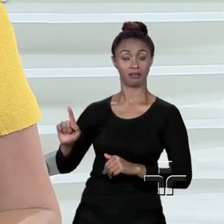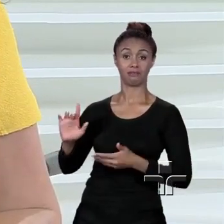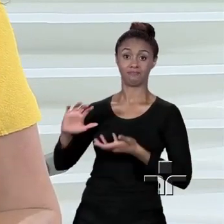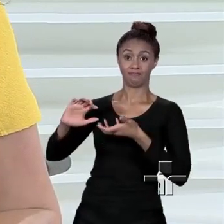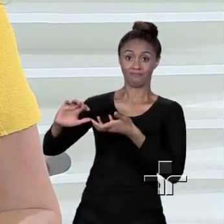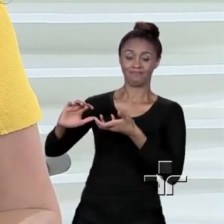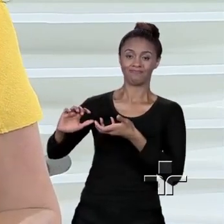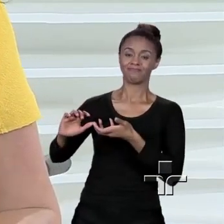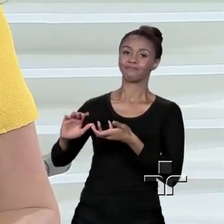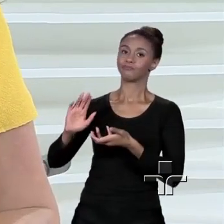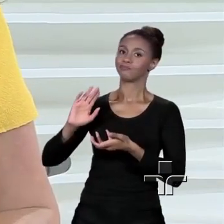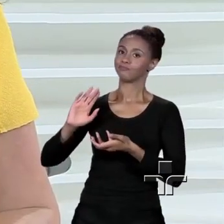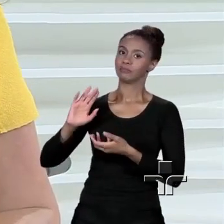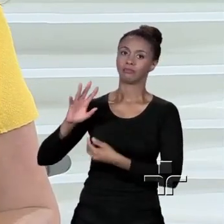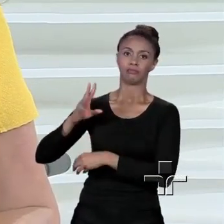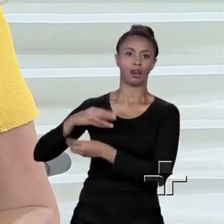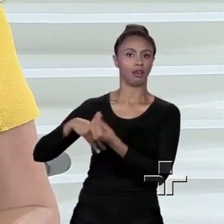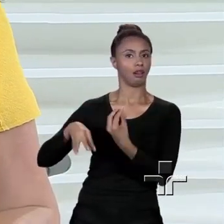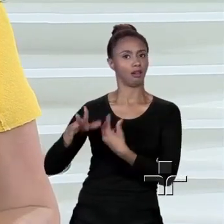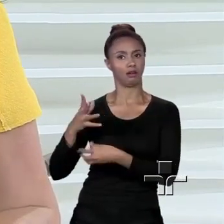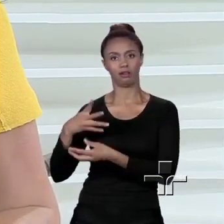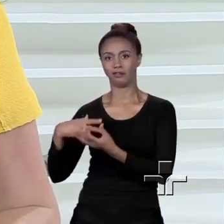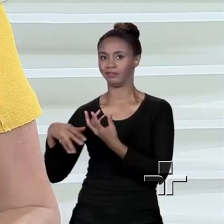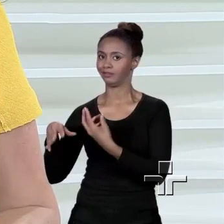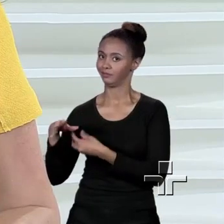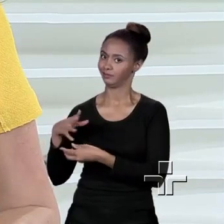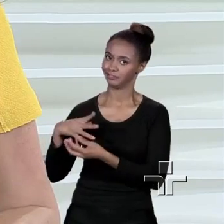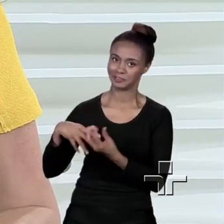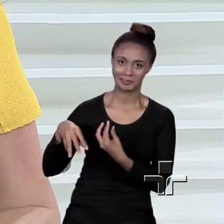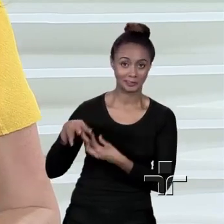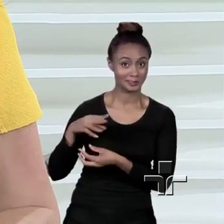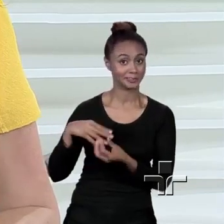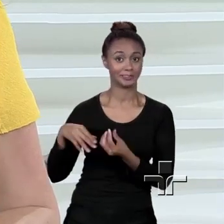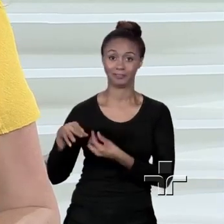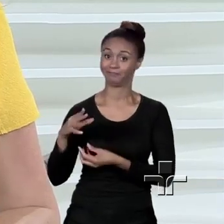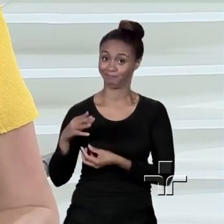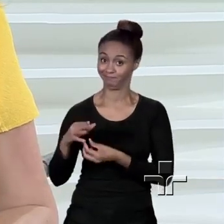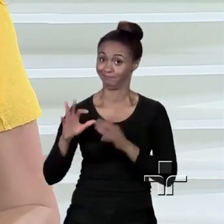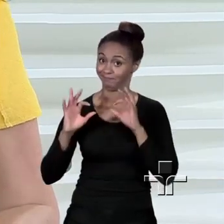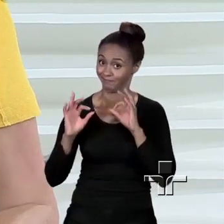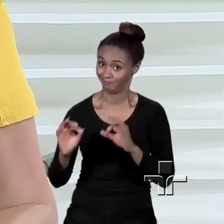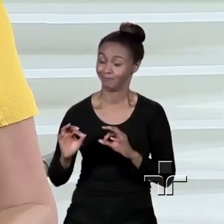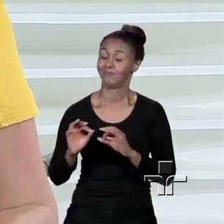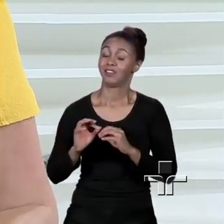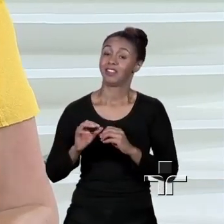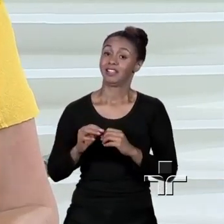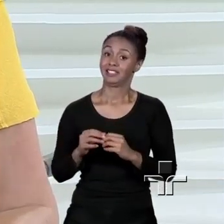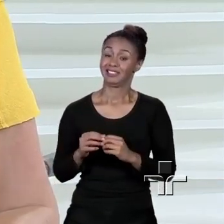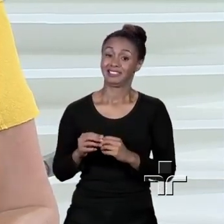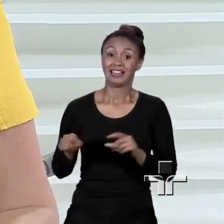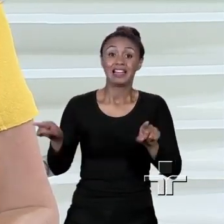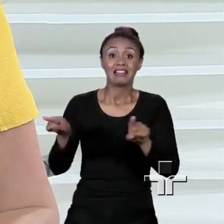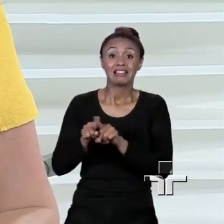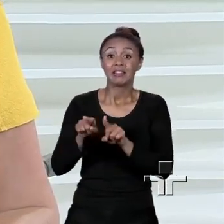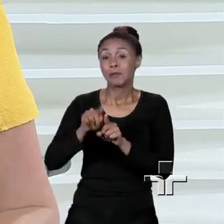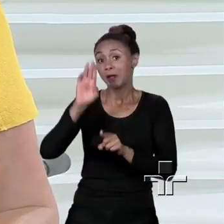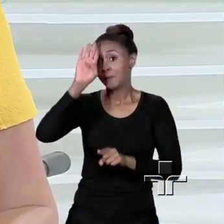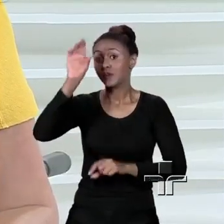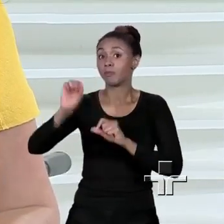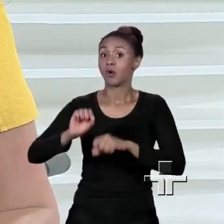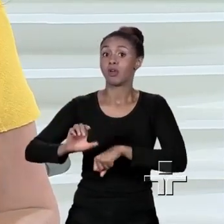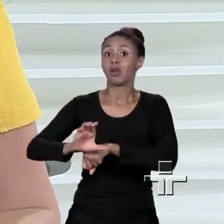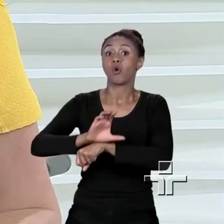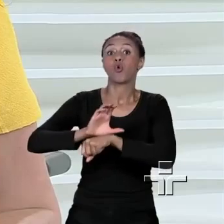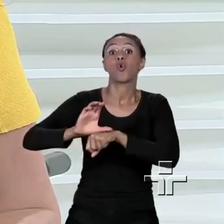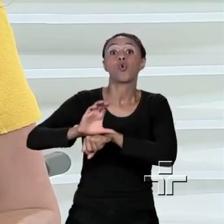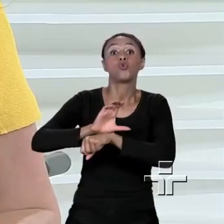desvirtuou muito. Inclusive, ao meu ver, desvirtuou o formato constitucional